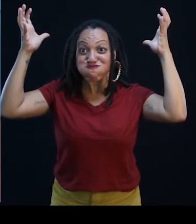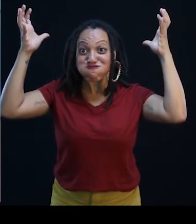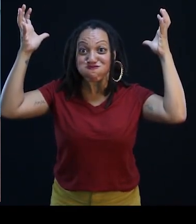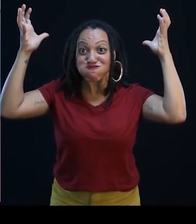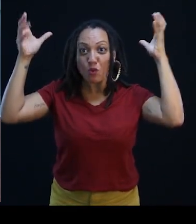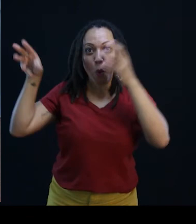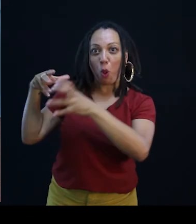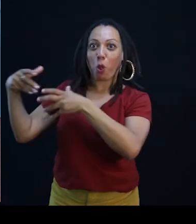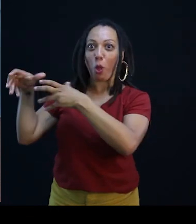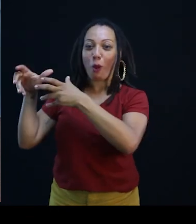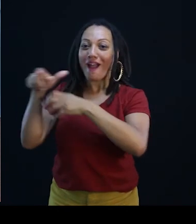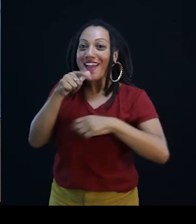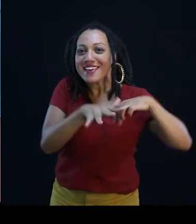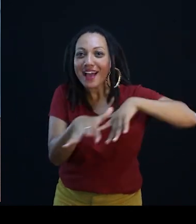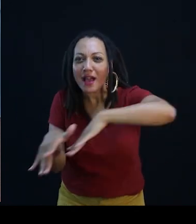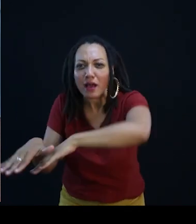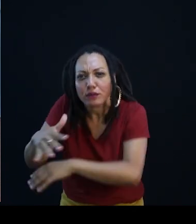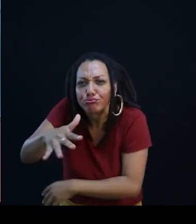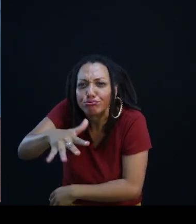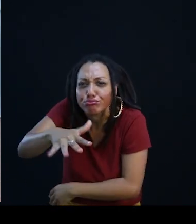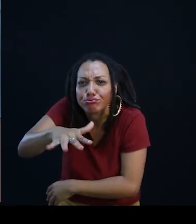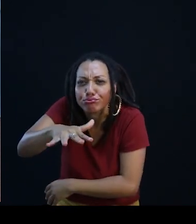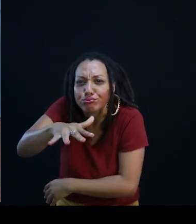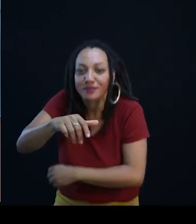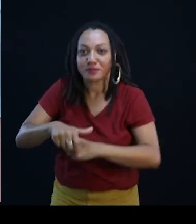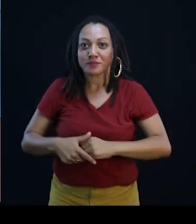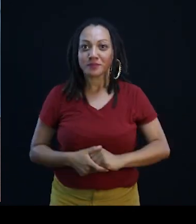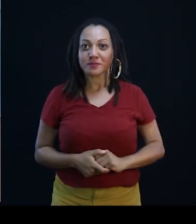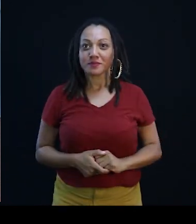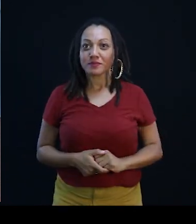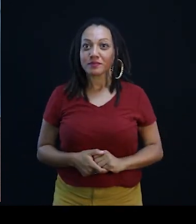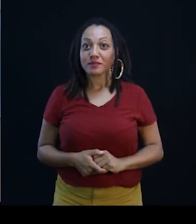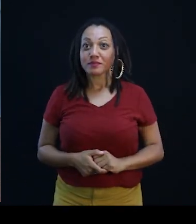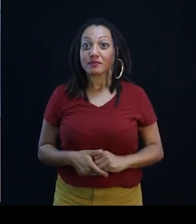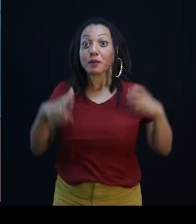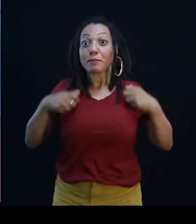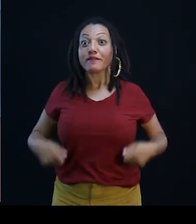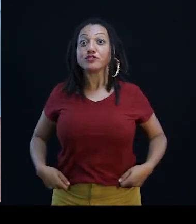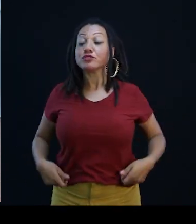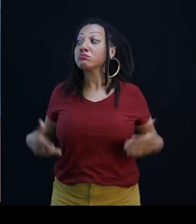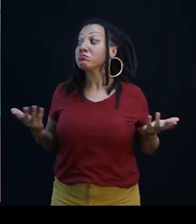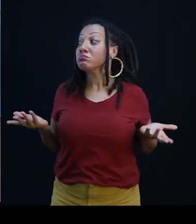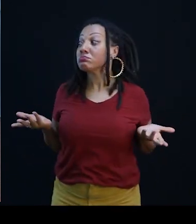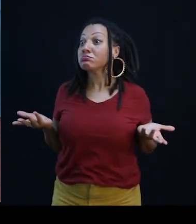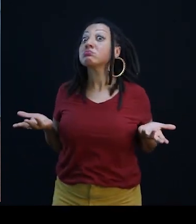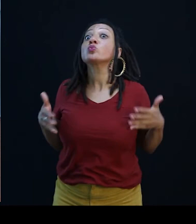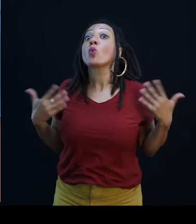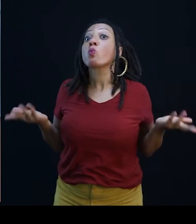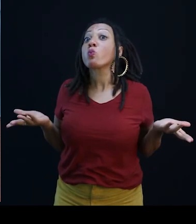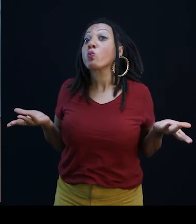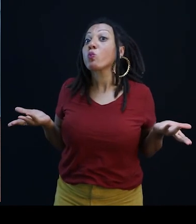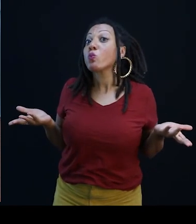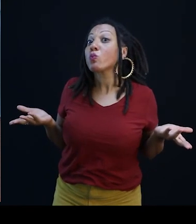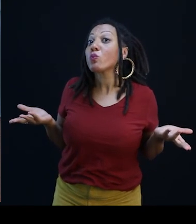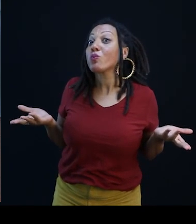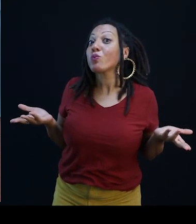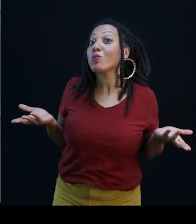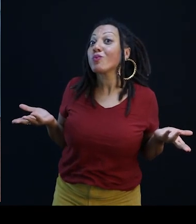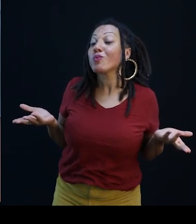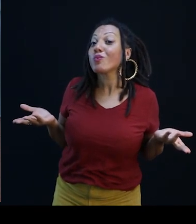tamanho e a água pequenininha. E pra vestir? Qual era?